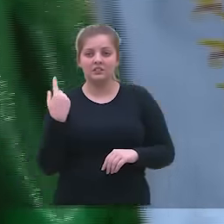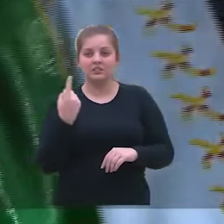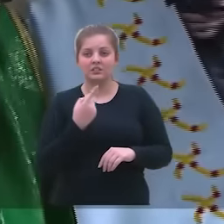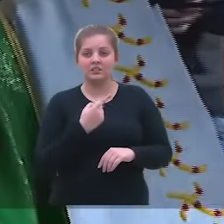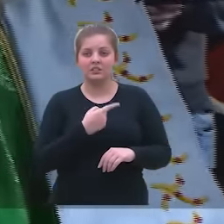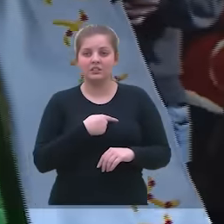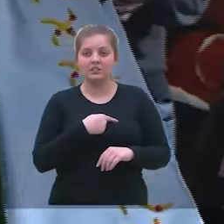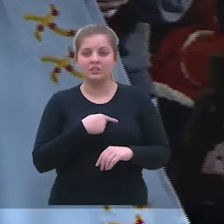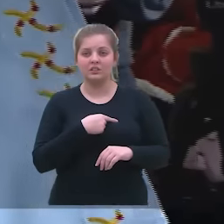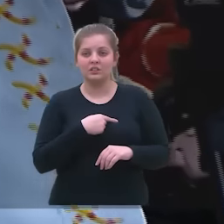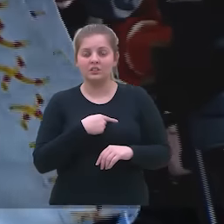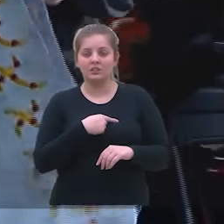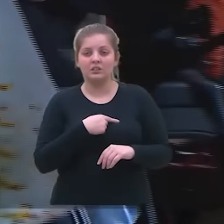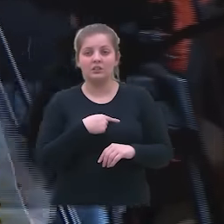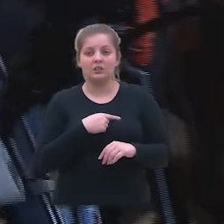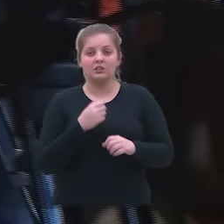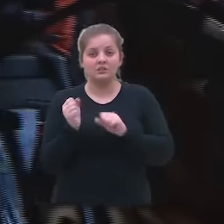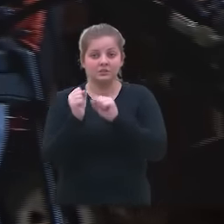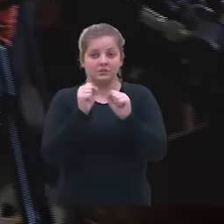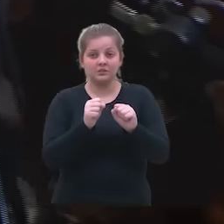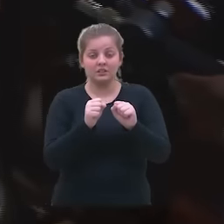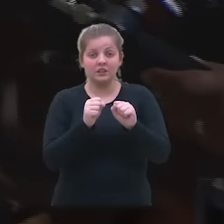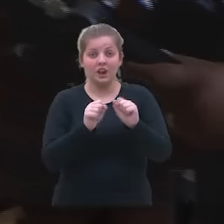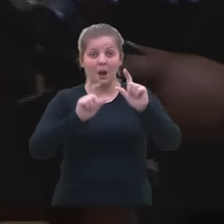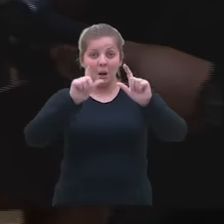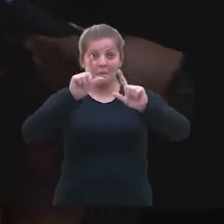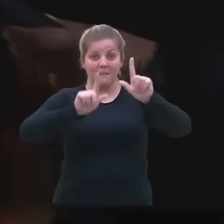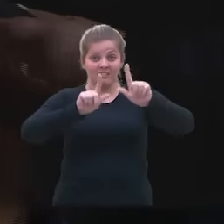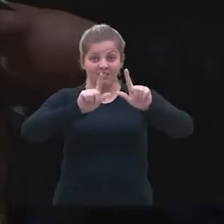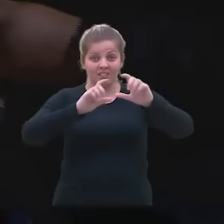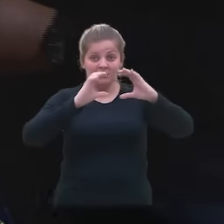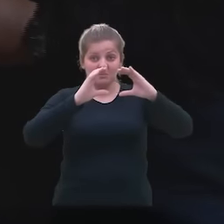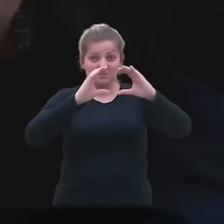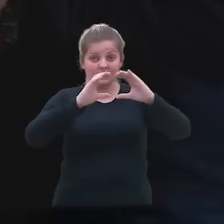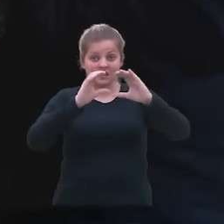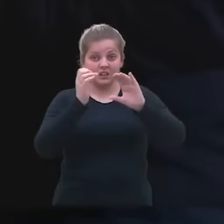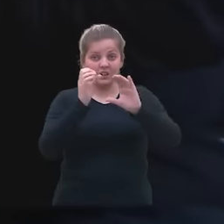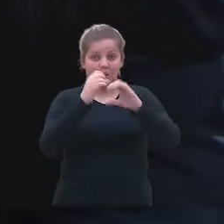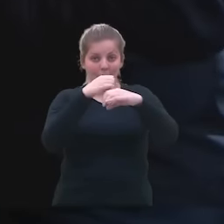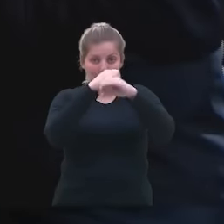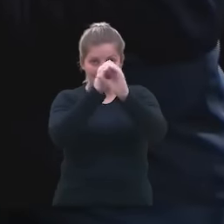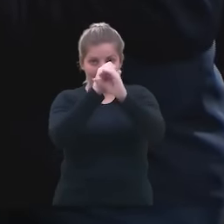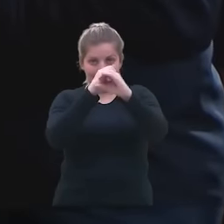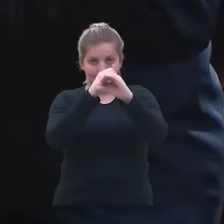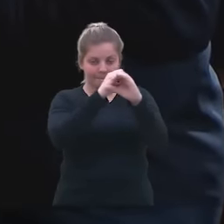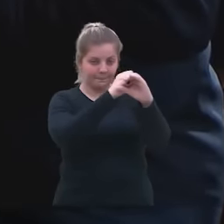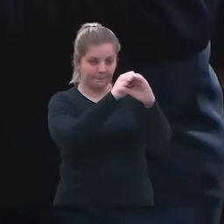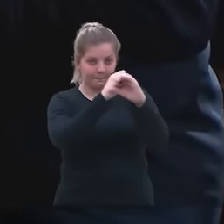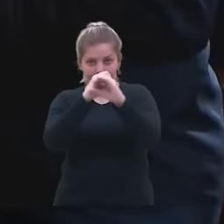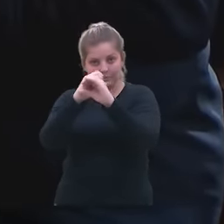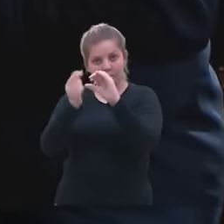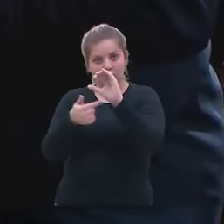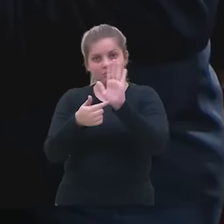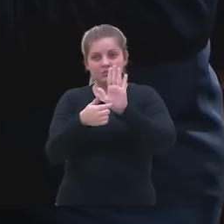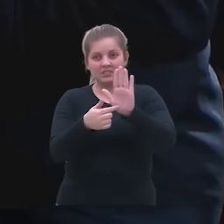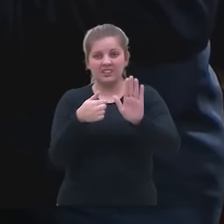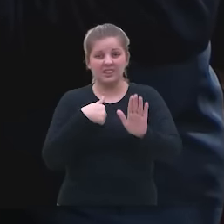uma transmissão o poder de uma câmera dessa mas eu não consigo